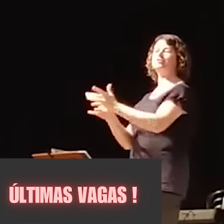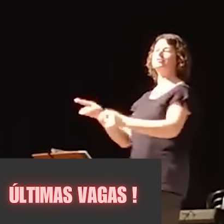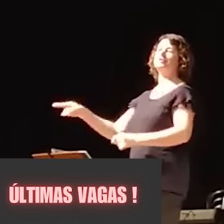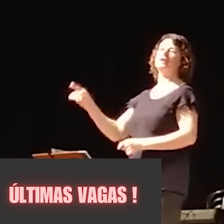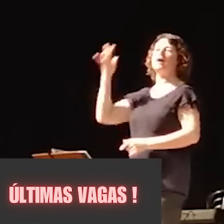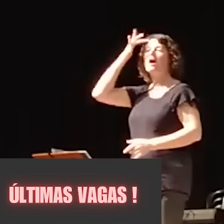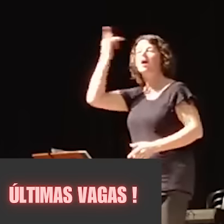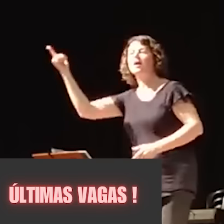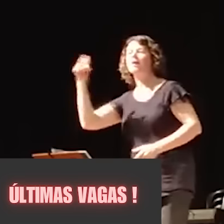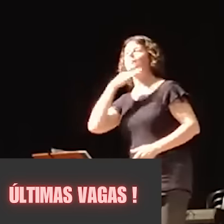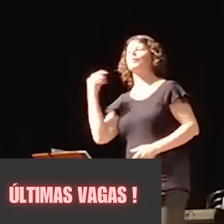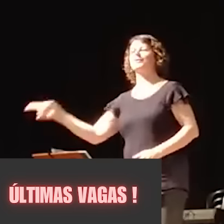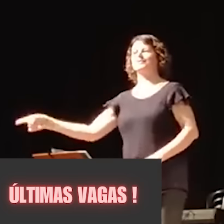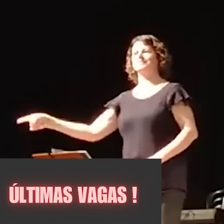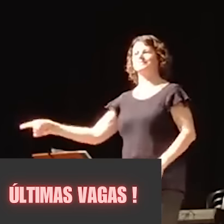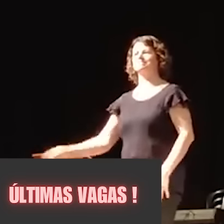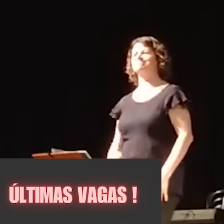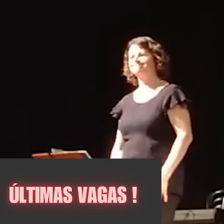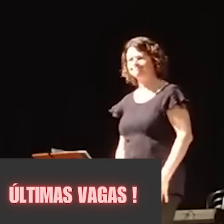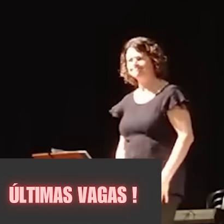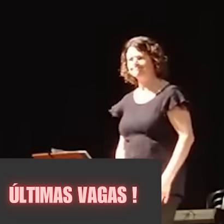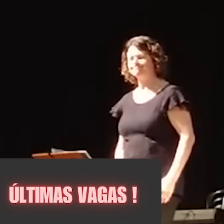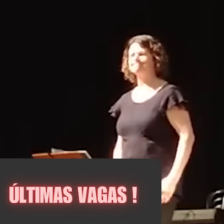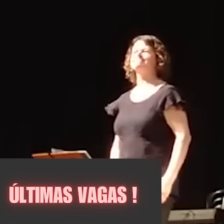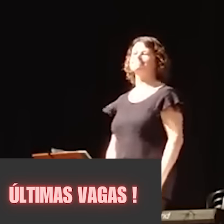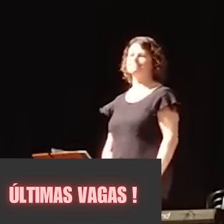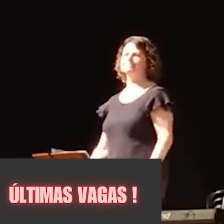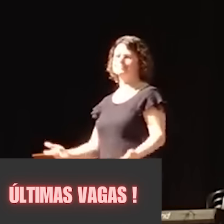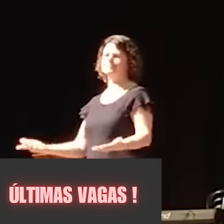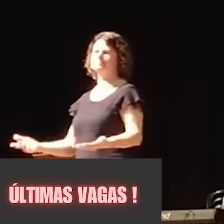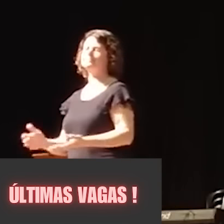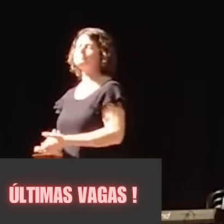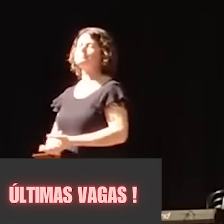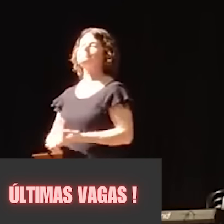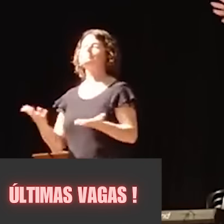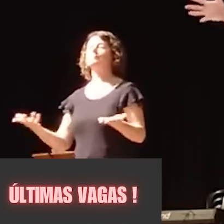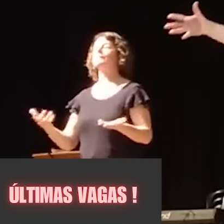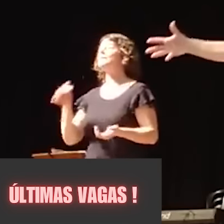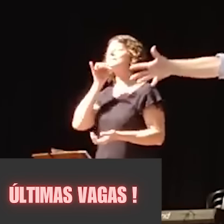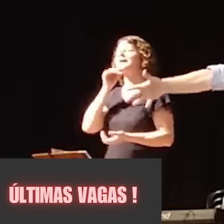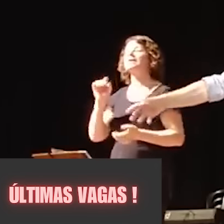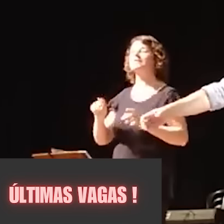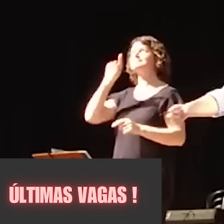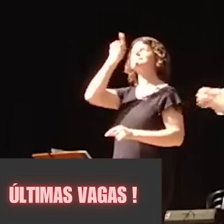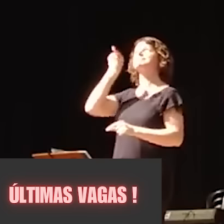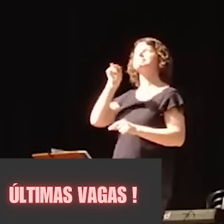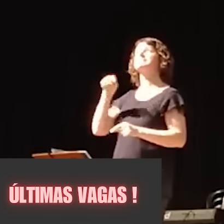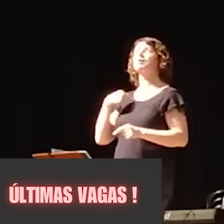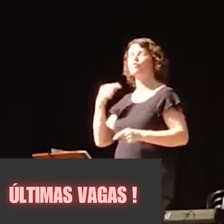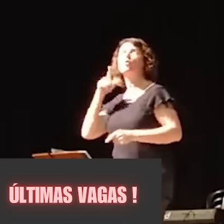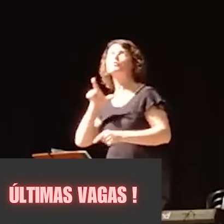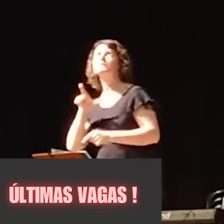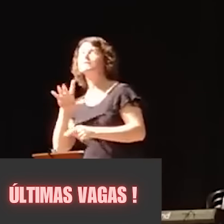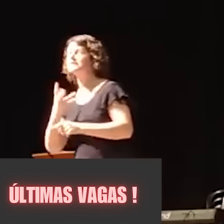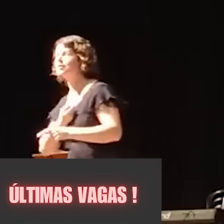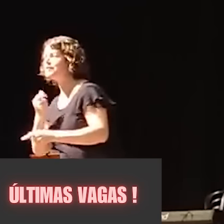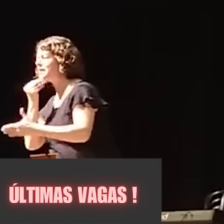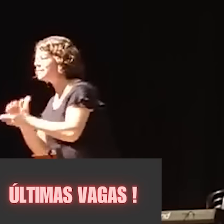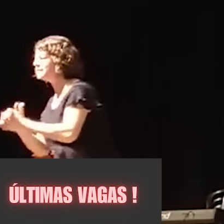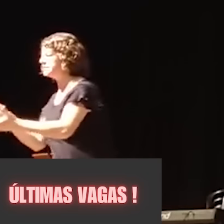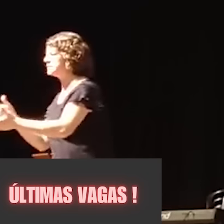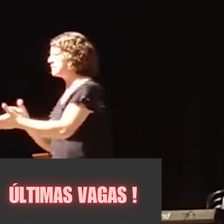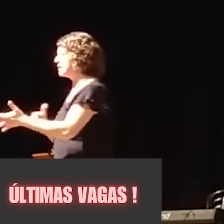tropa eu vou conseguir resgatar minha mulher vou conseguir resgatar meu filho eu vou conseguir resgatar o meu emprego eu vou conseguir resgatar a